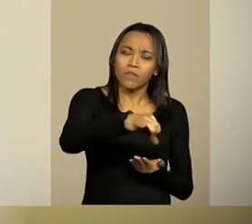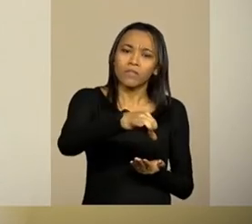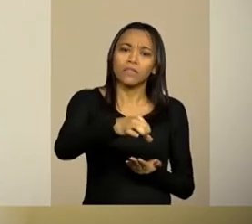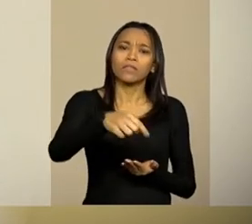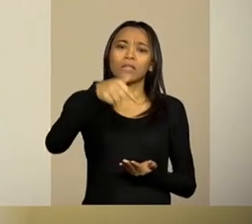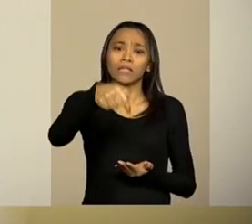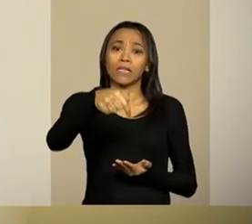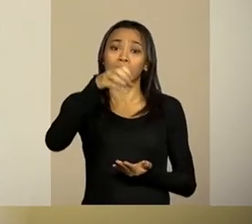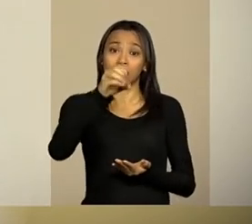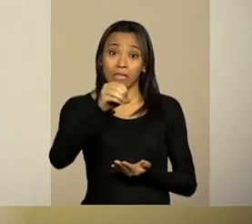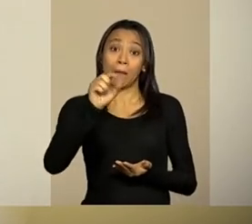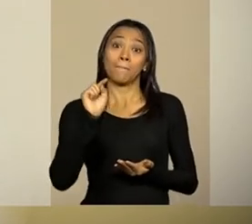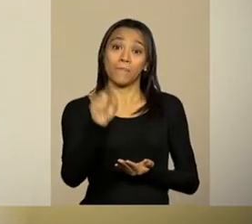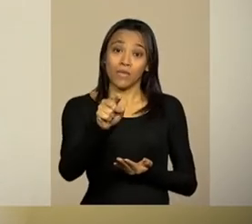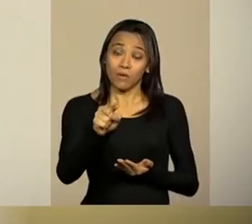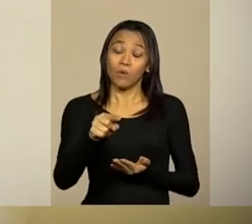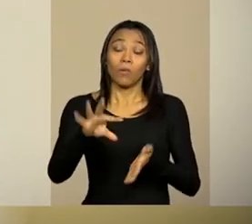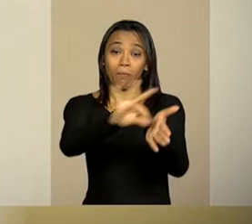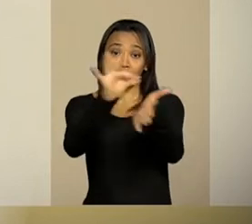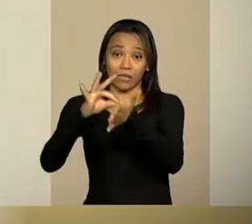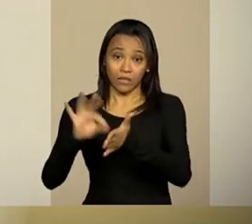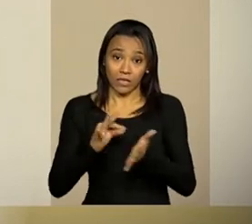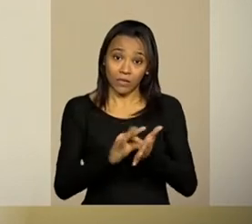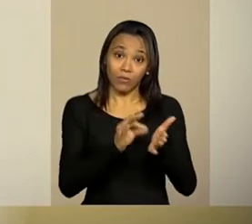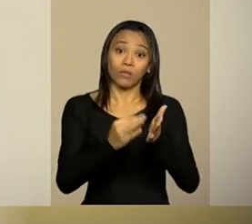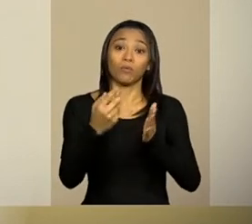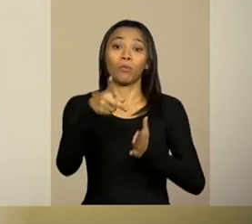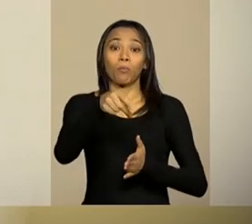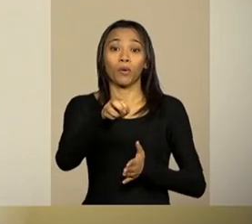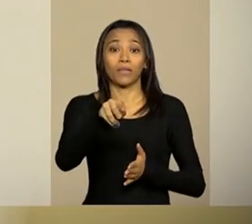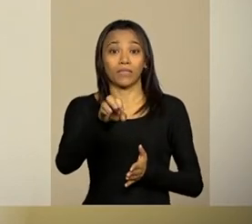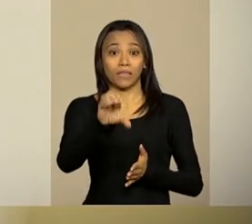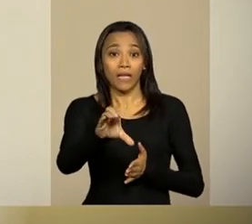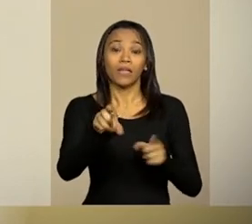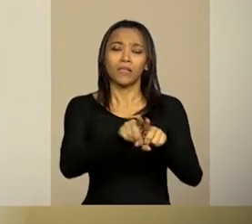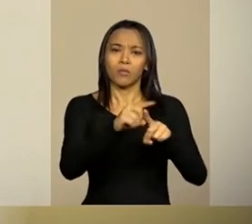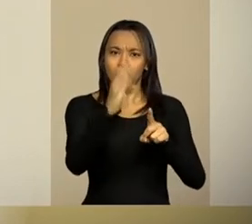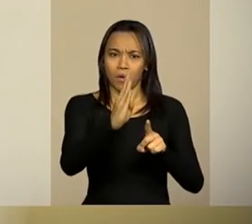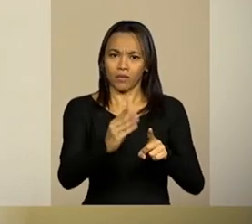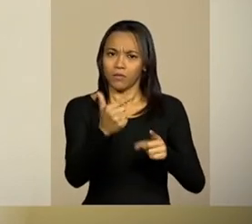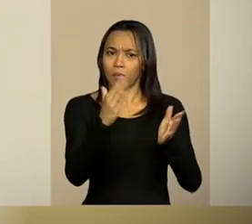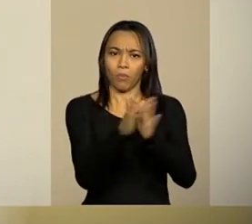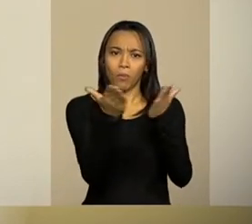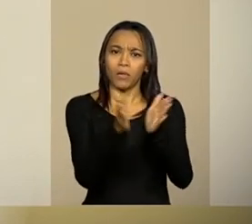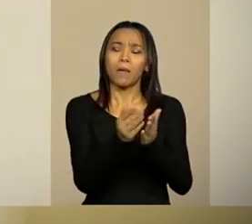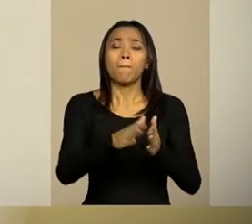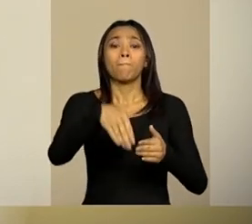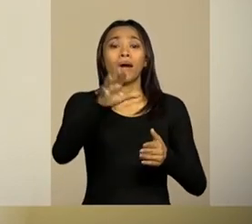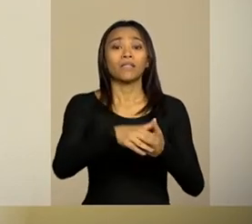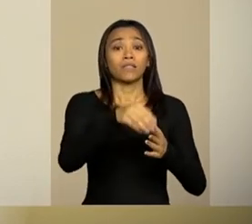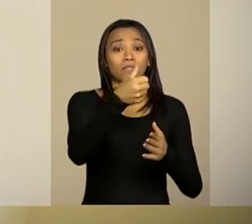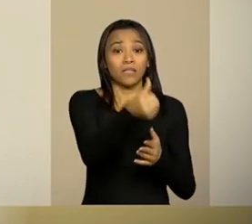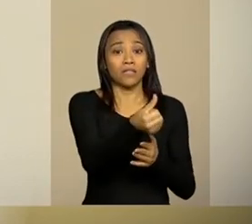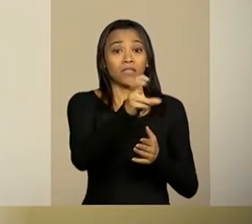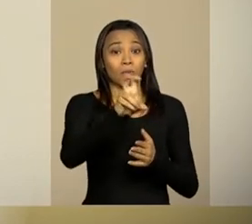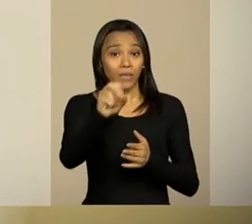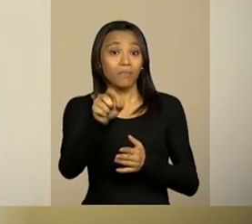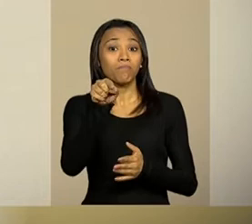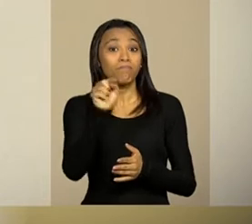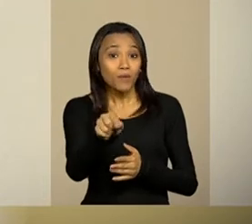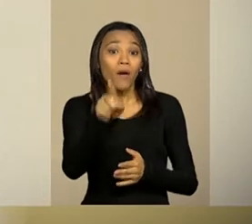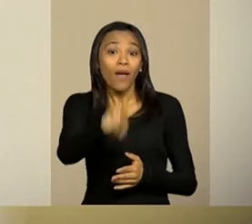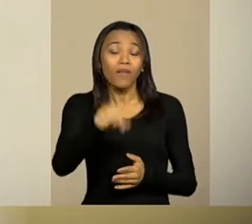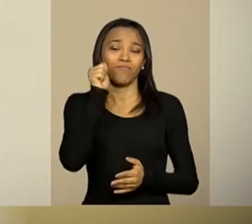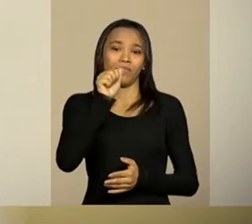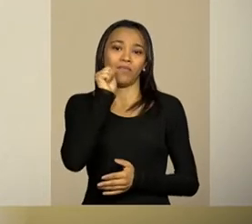970 mil matrículas do Pronatec Brasil sem miséria de 650 mil foram feitas por